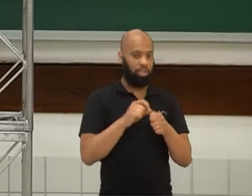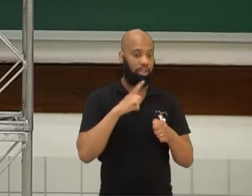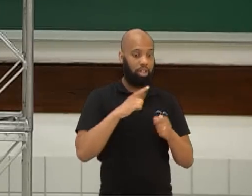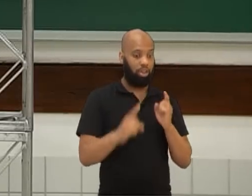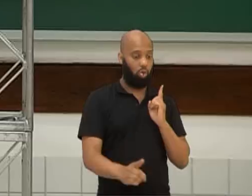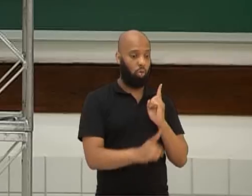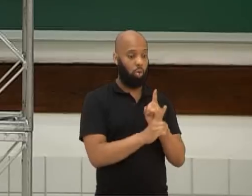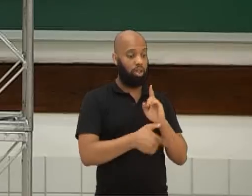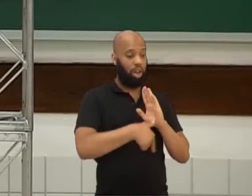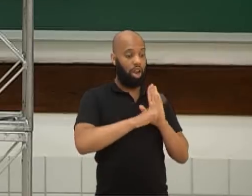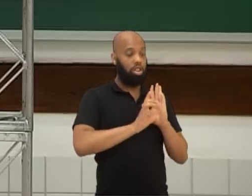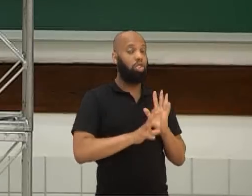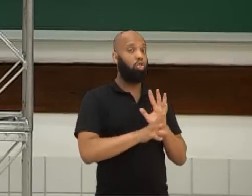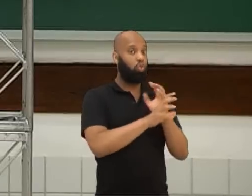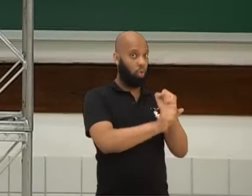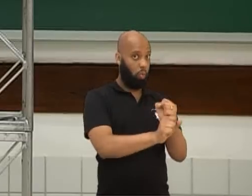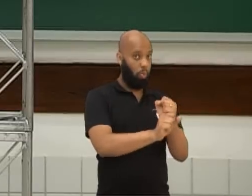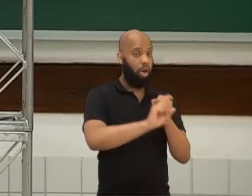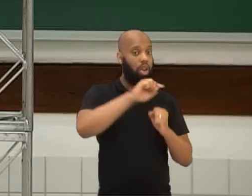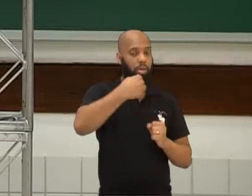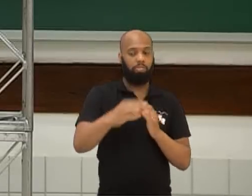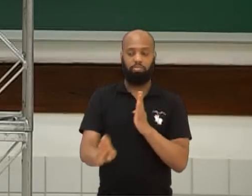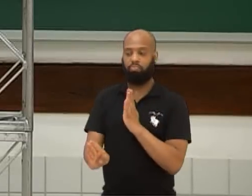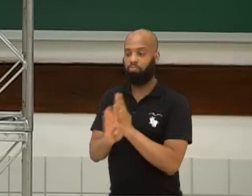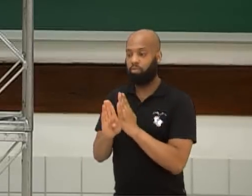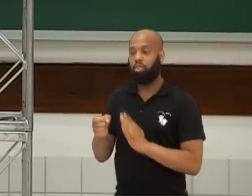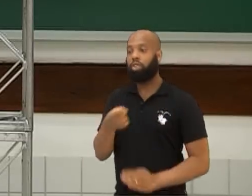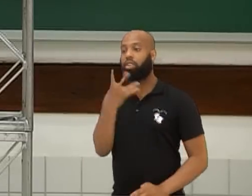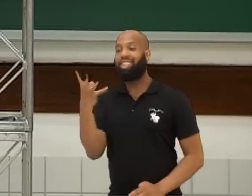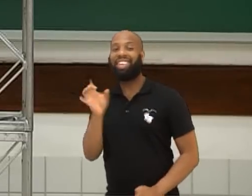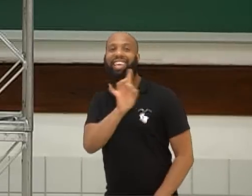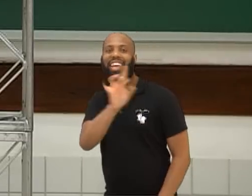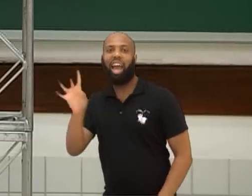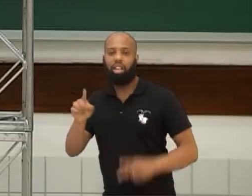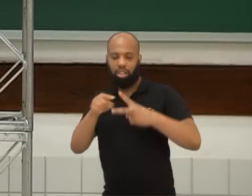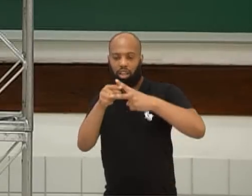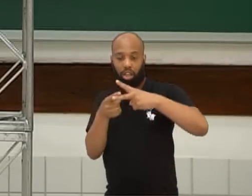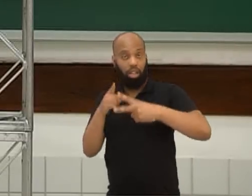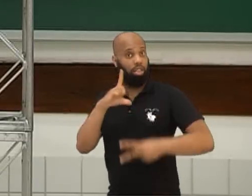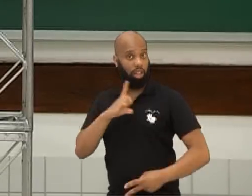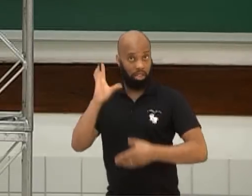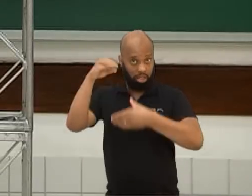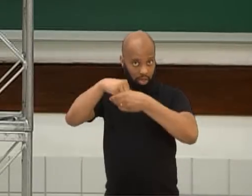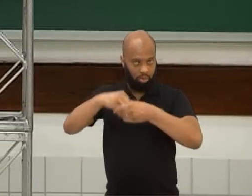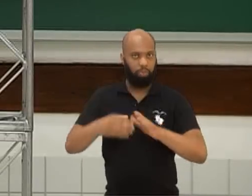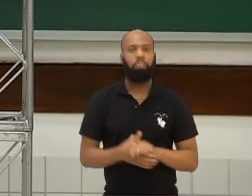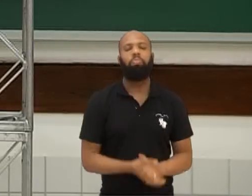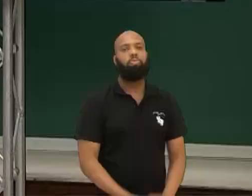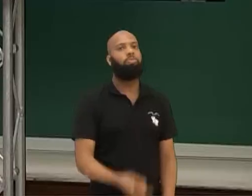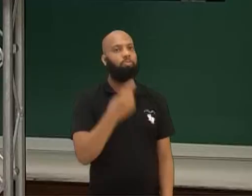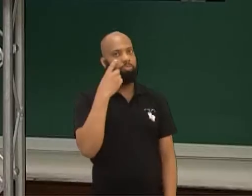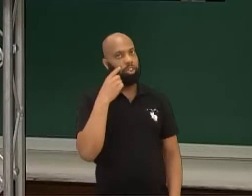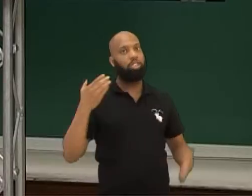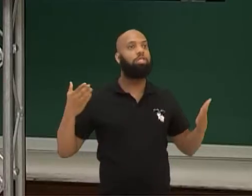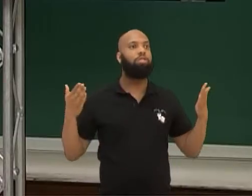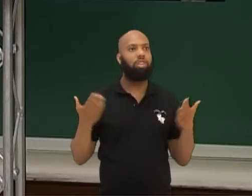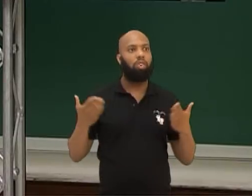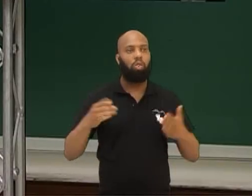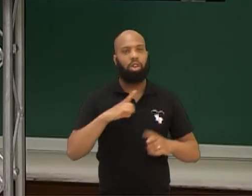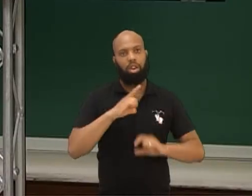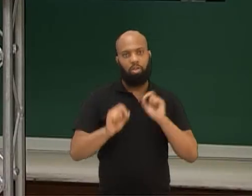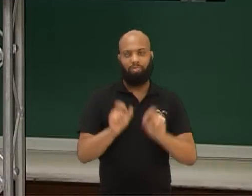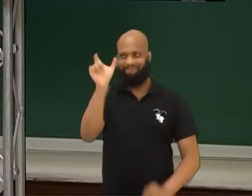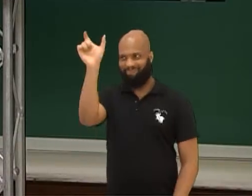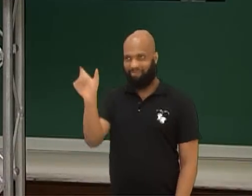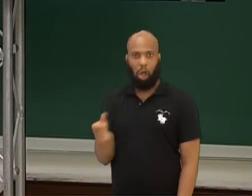achar a soma, para depois descobrir quanto que mede cada ângulo interno. Vem comigo? Então, aqui. Então, o Paulo,